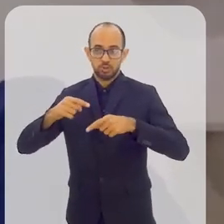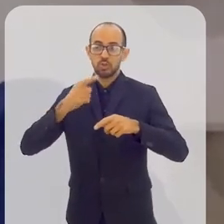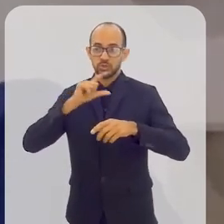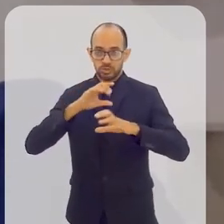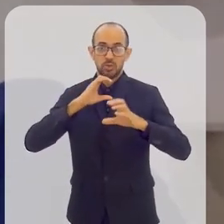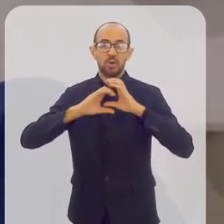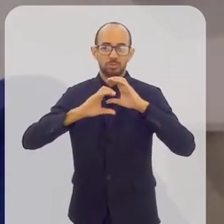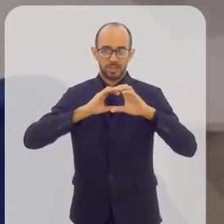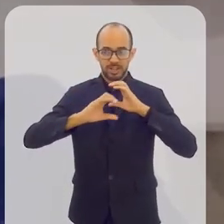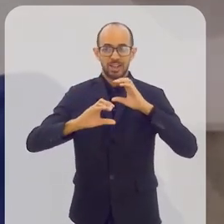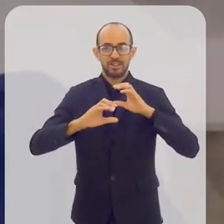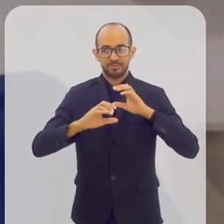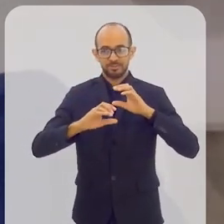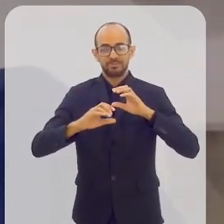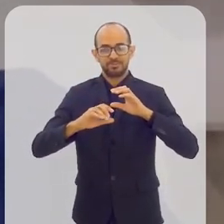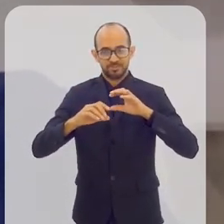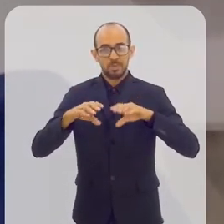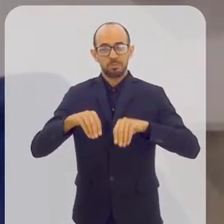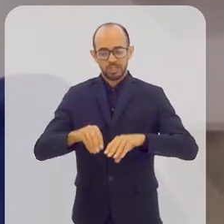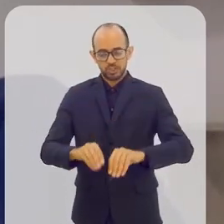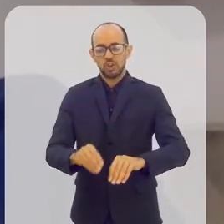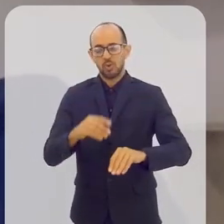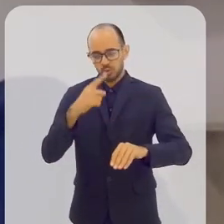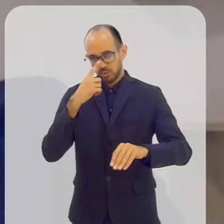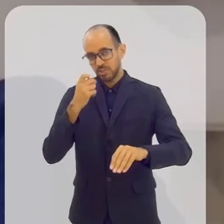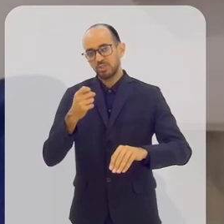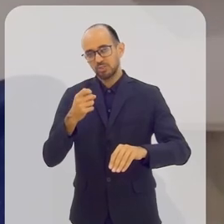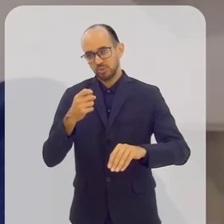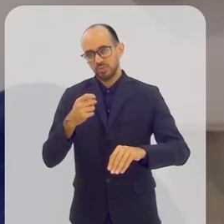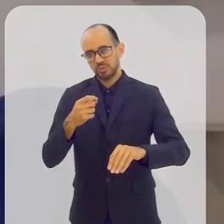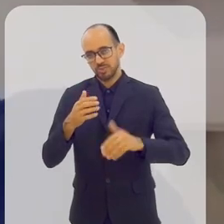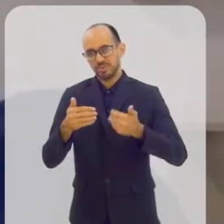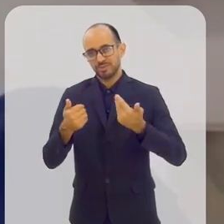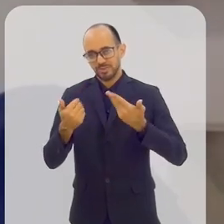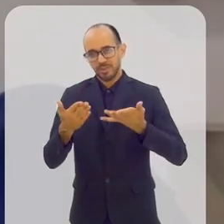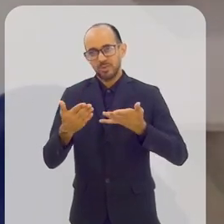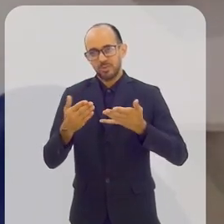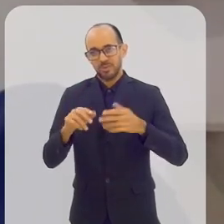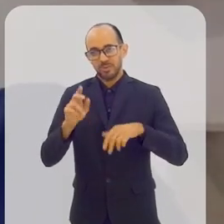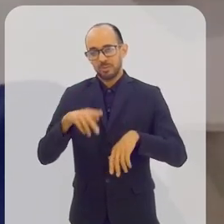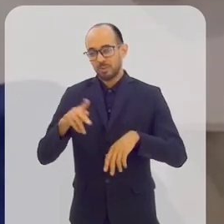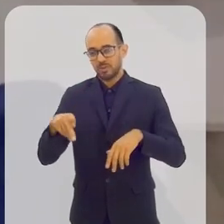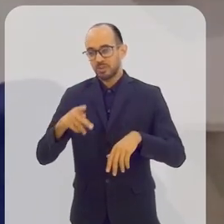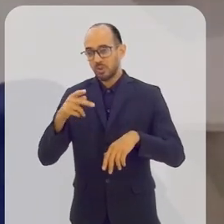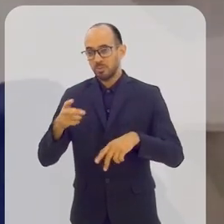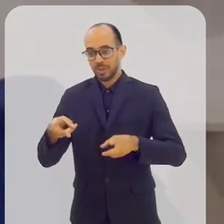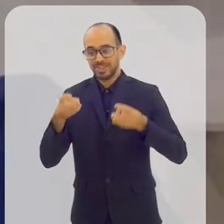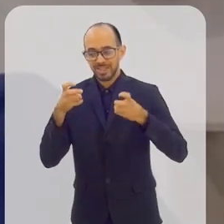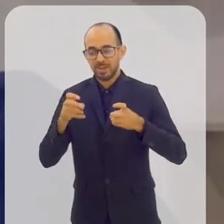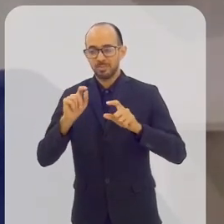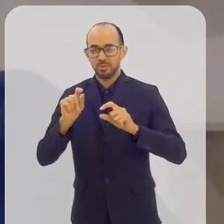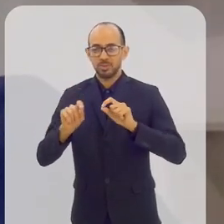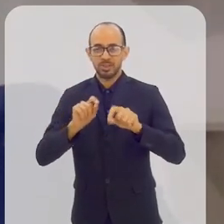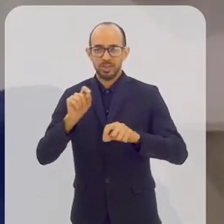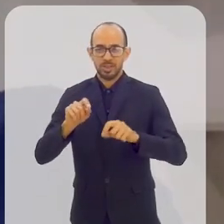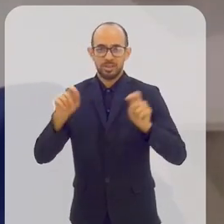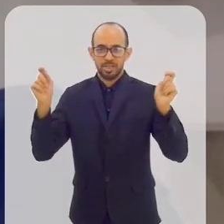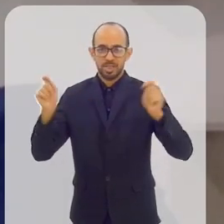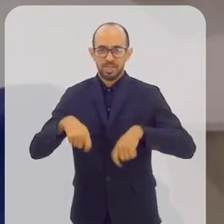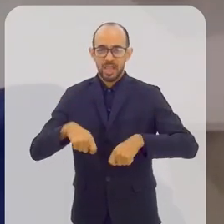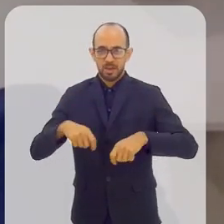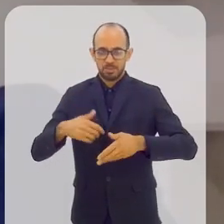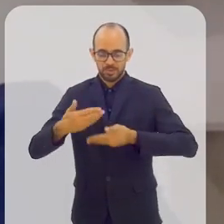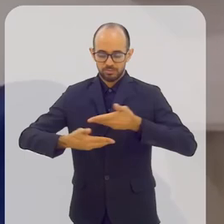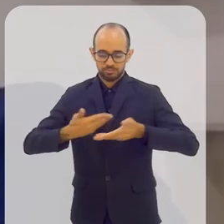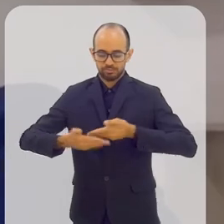chegou e comunicou, manuseou o resíduo. Então, o professor já percebe que há uma possibilidade